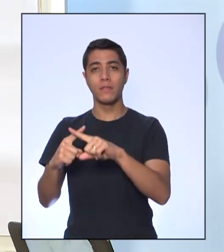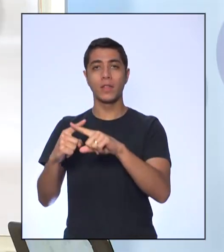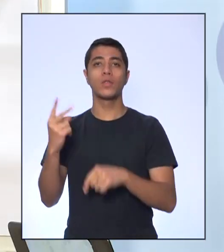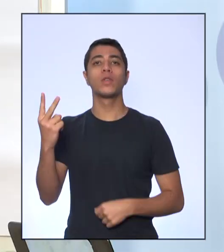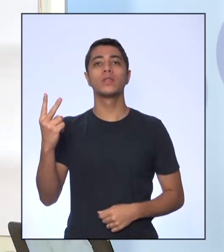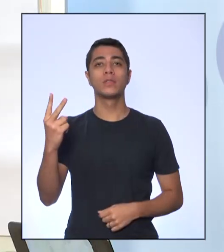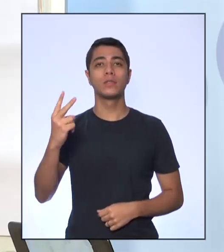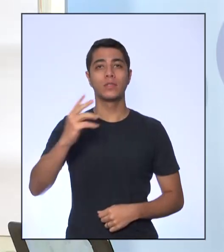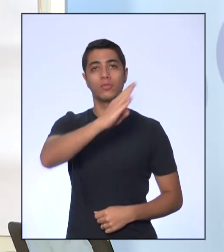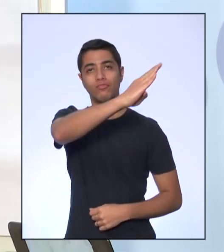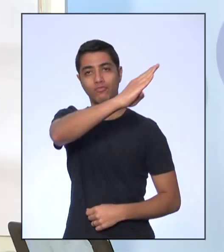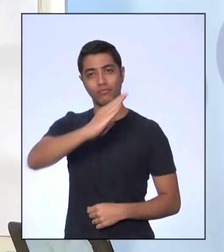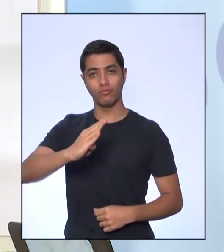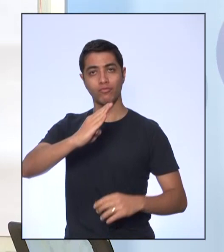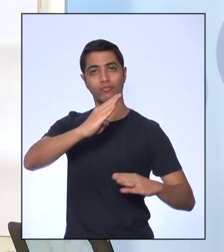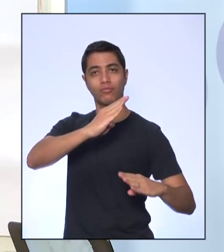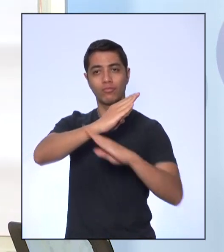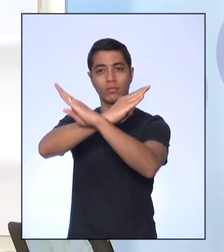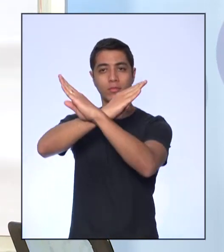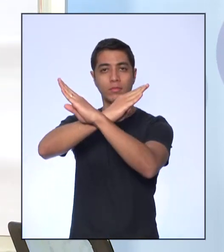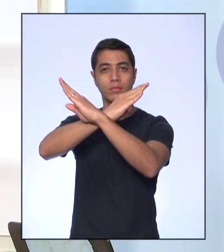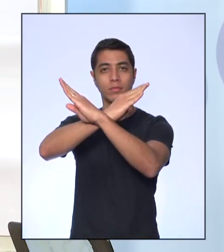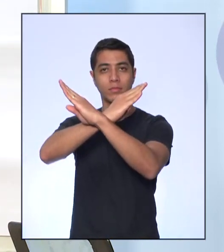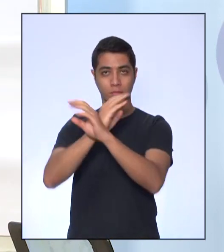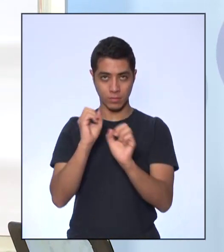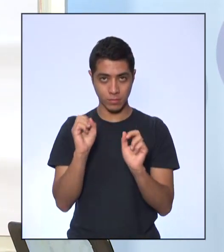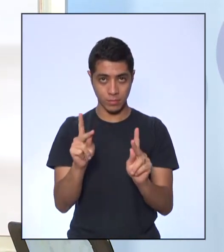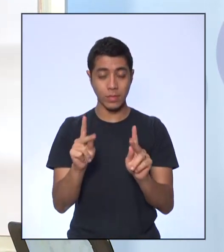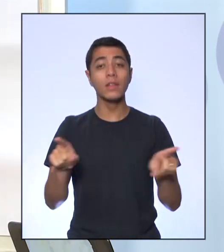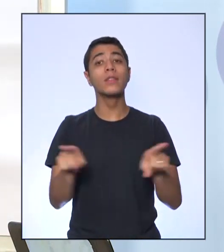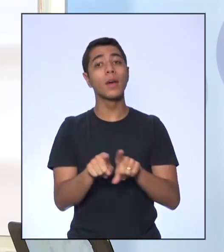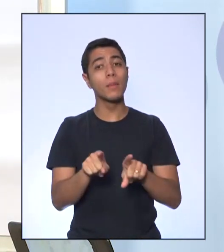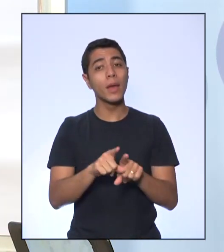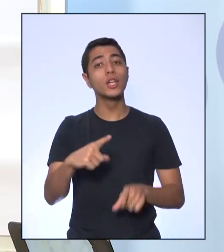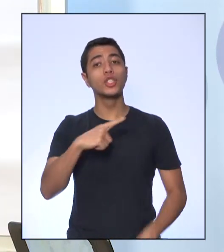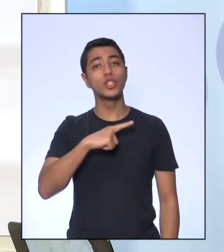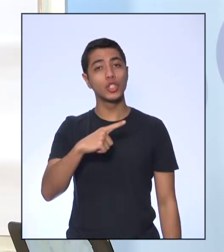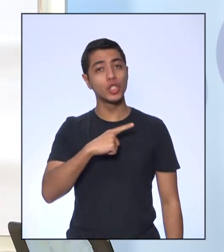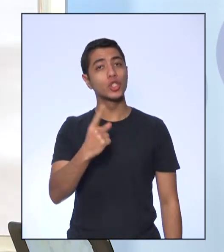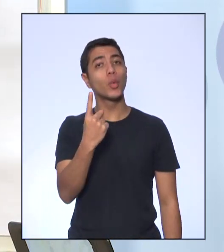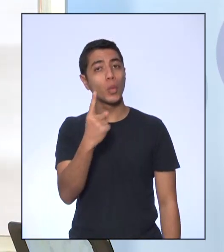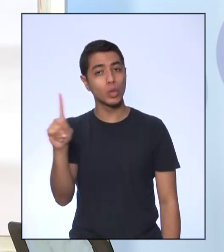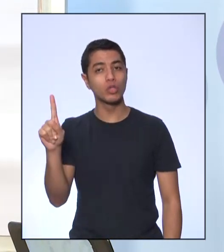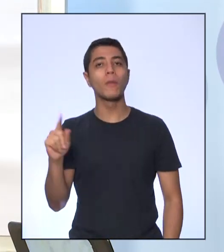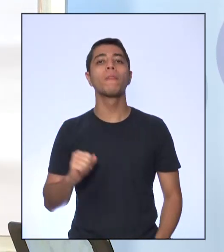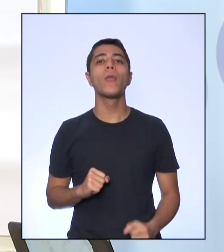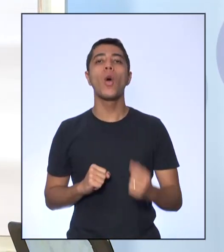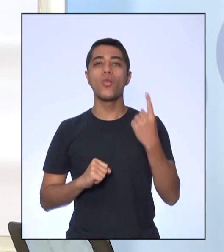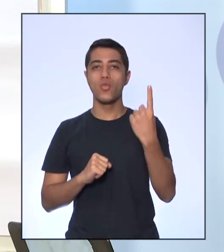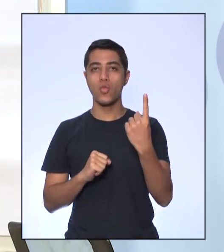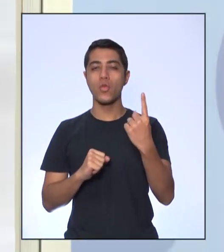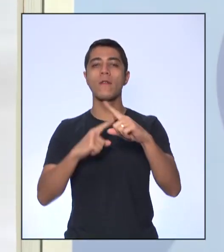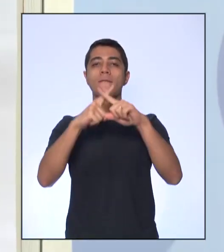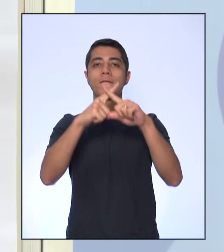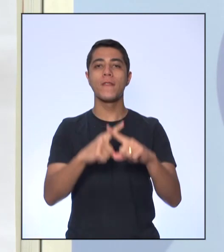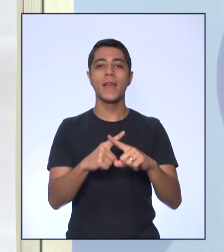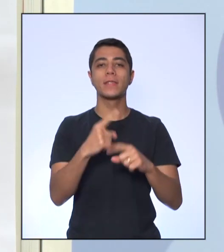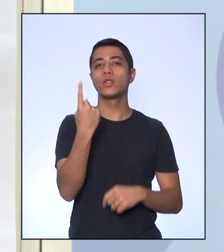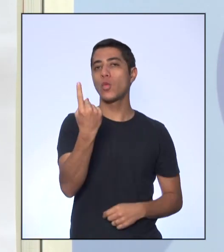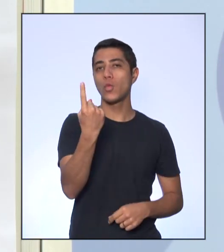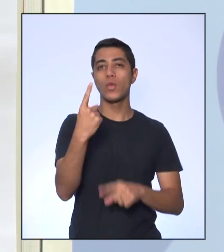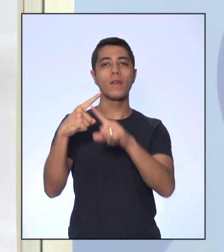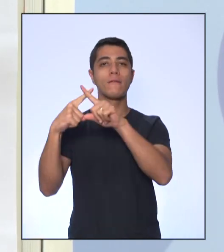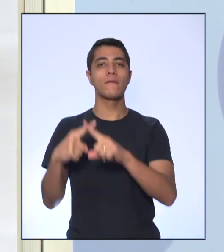eu tenho a última aqui, ó. Então, eu tenho 1 vezes 1 vezes 1 aqui.